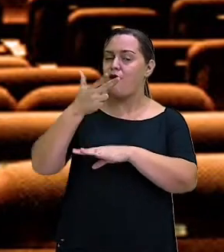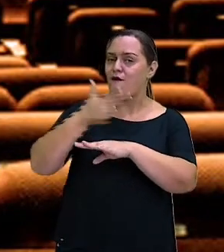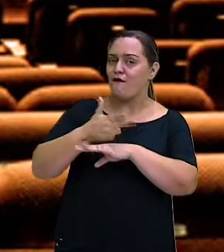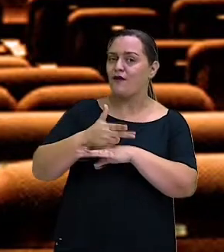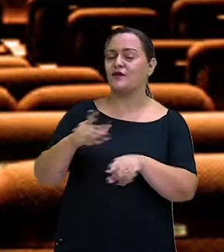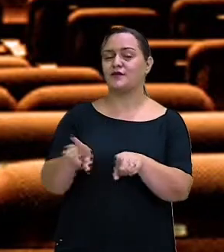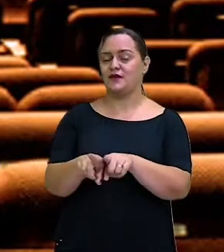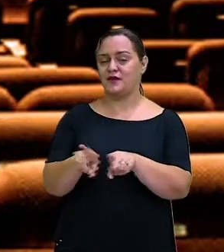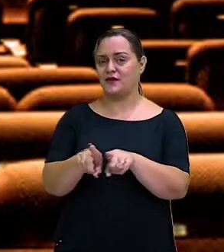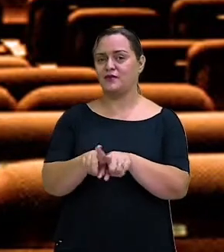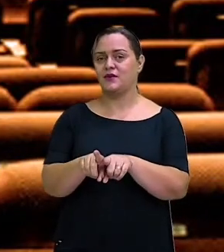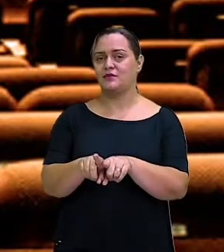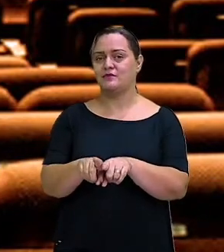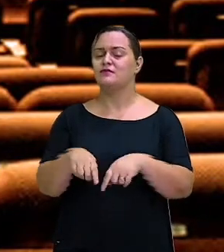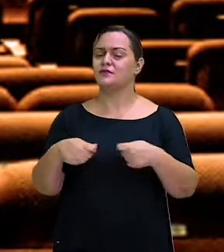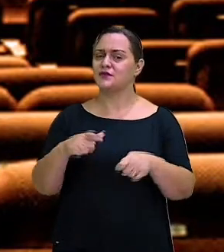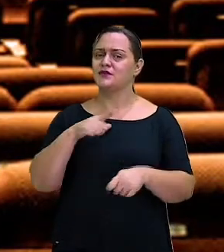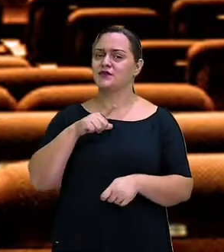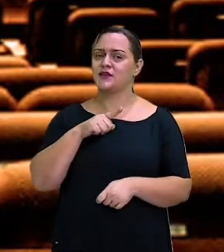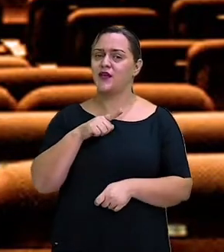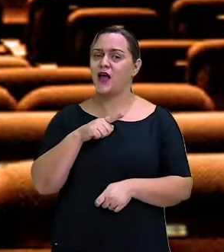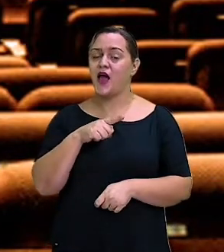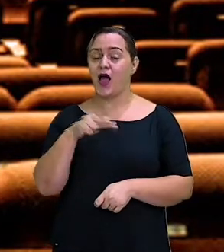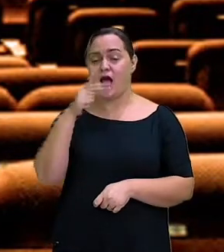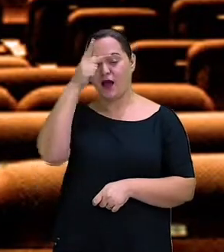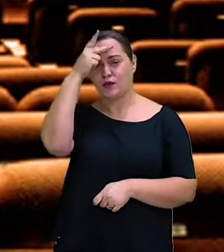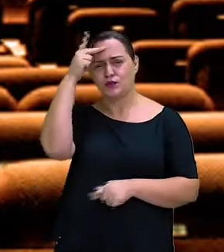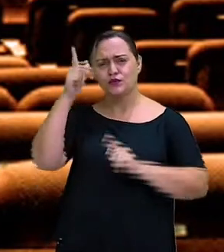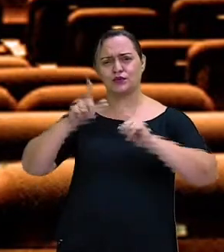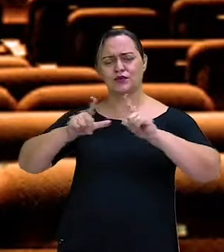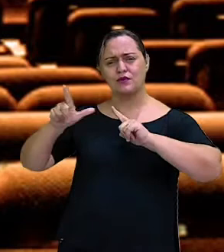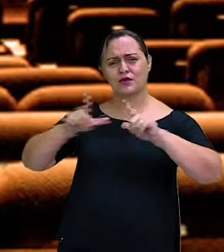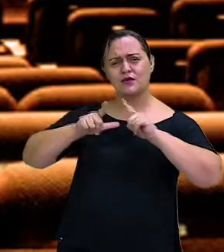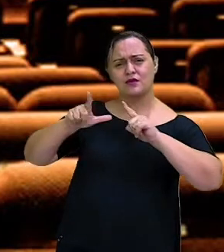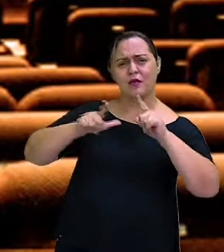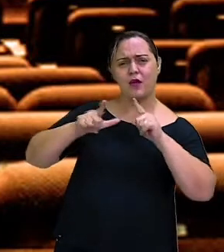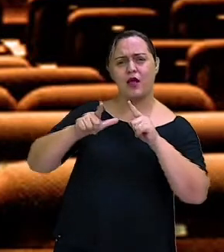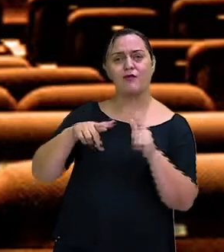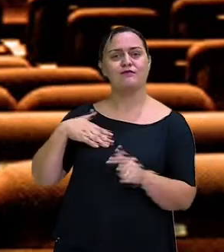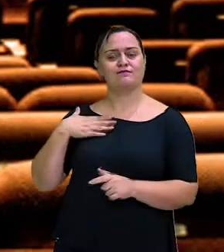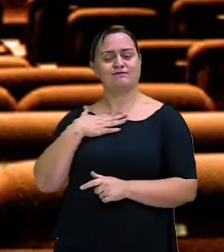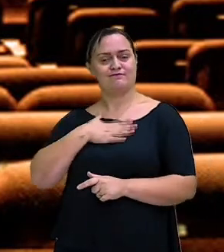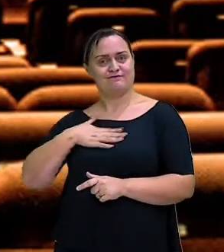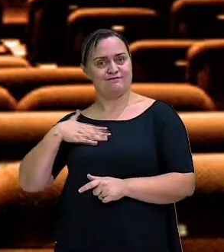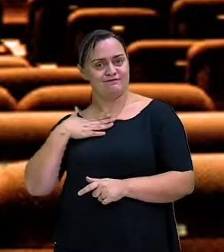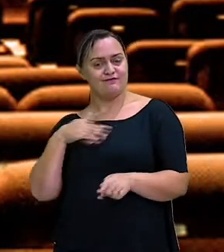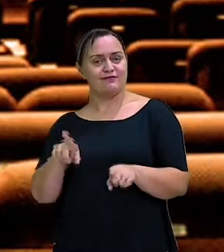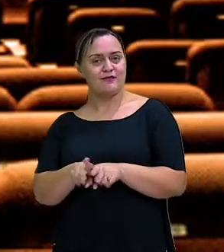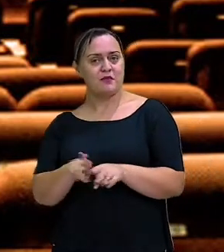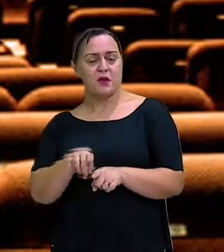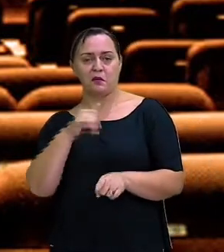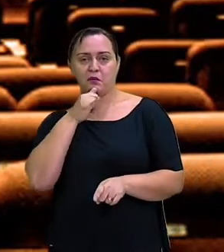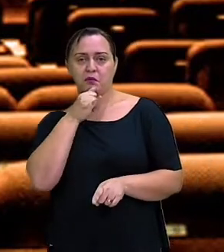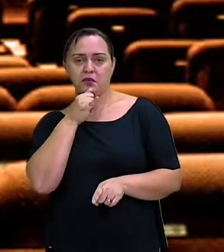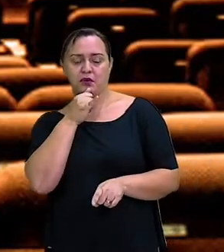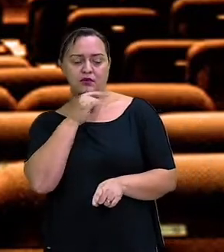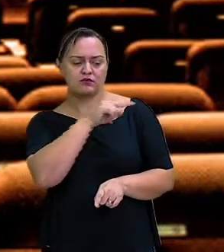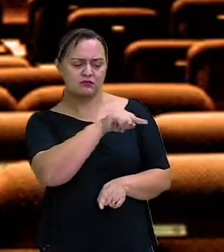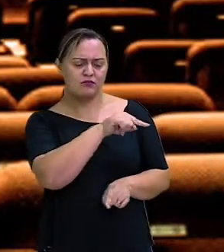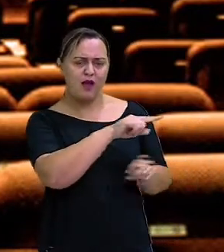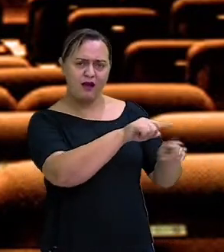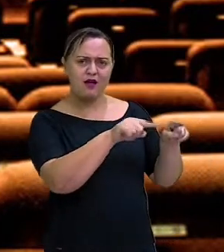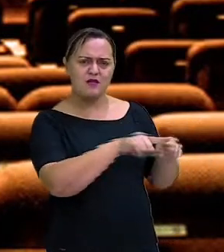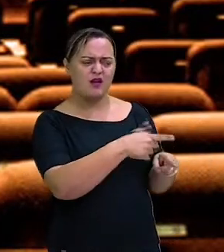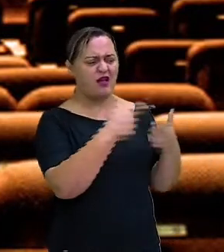tem mais opções. Ah, eu não quero tal filme, eu quero um romance. Na sala 5 está passando comédia ou drama, mas eu quero...